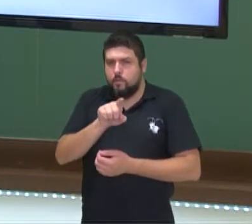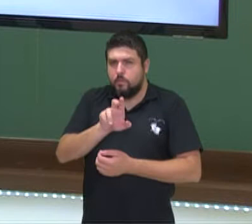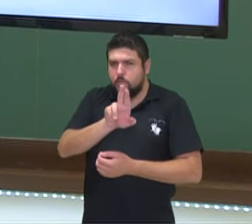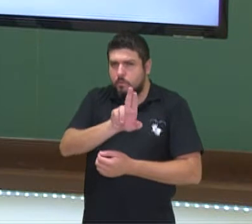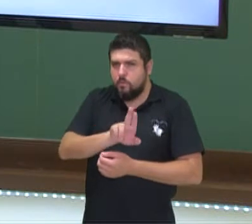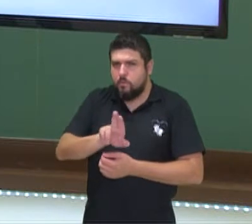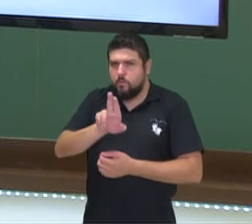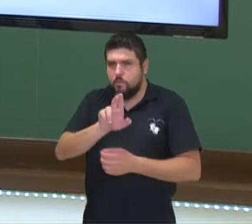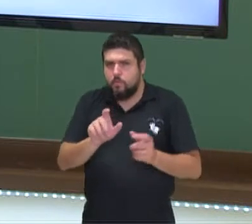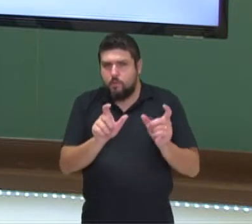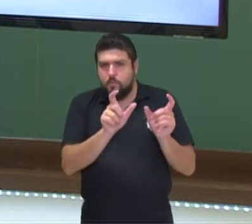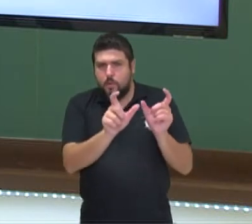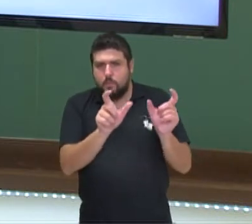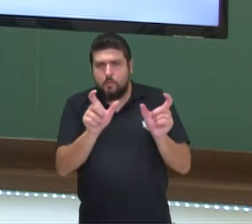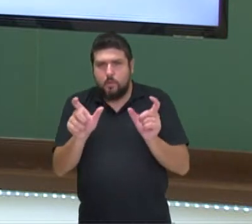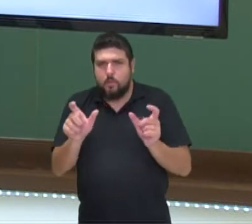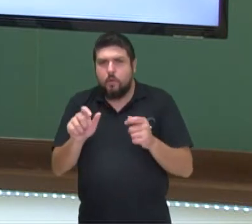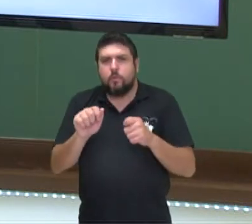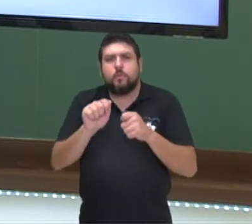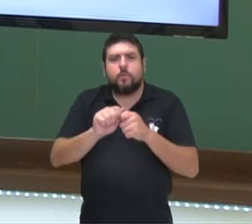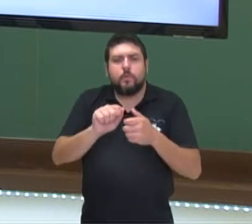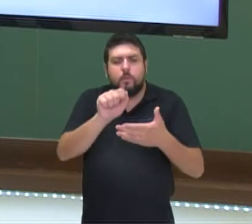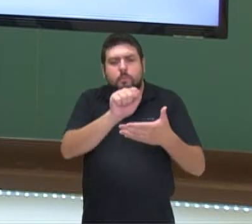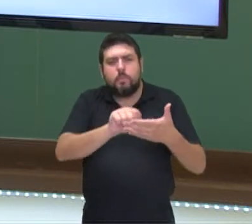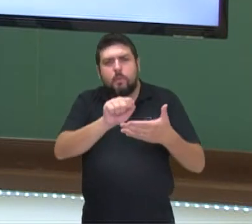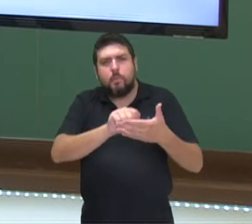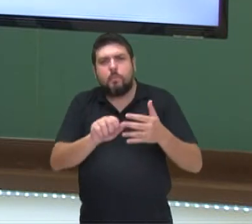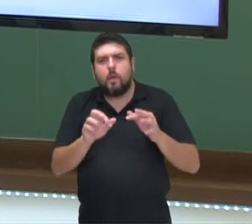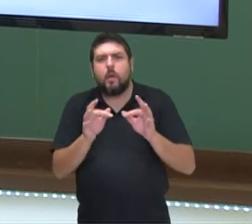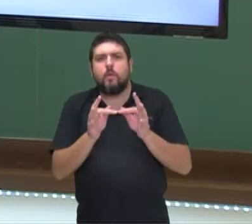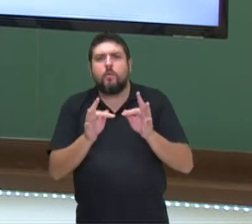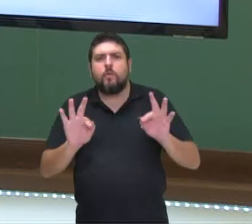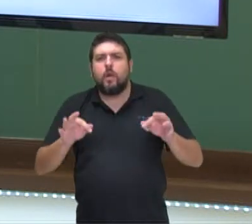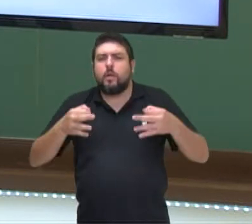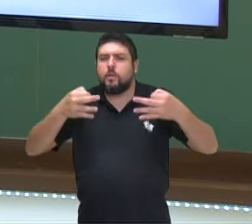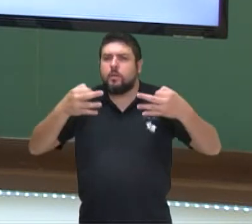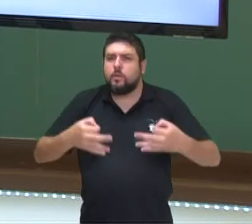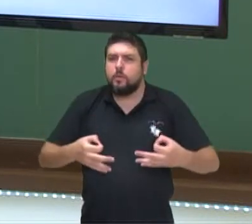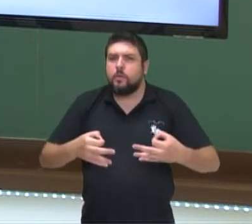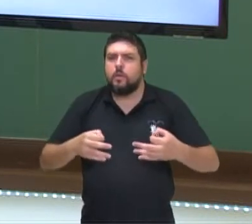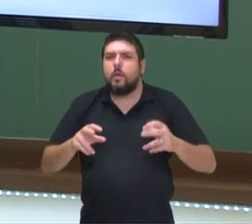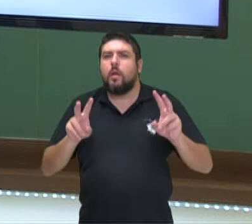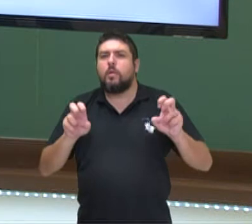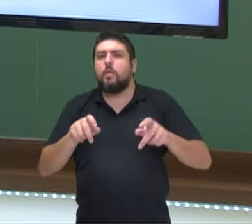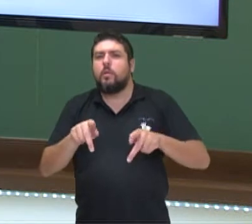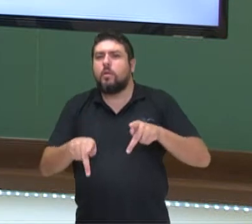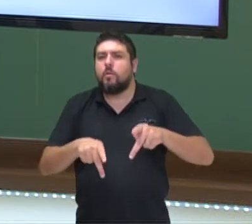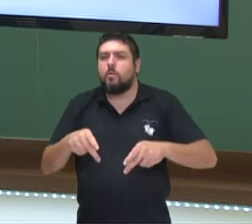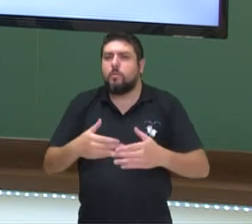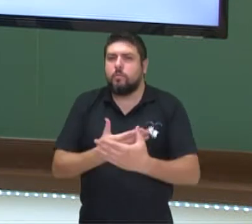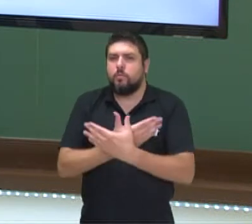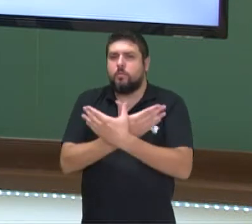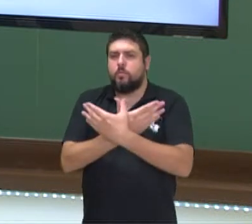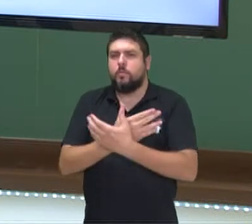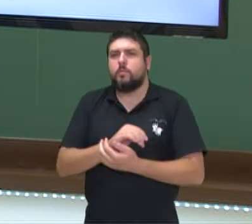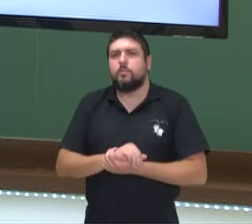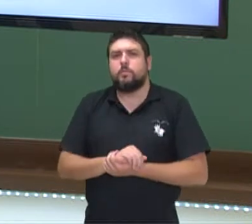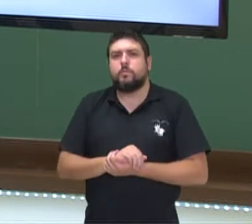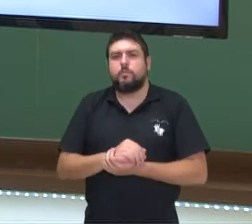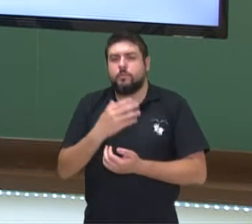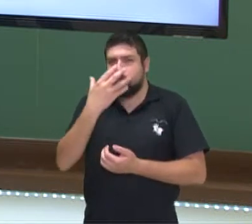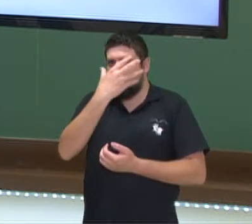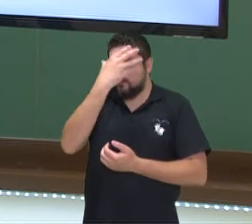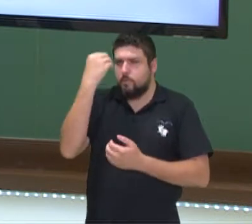de palavras para escrever uma frase correta sobre a civilização maia. Não se esqueça de compartilhar a